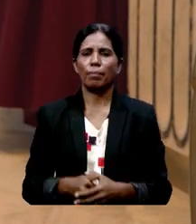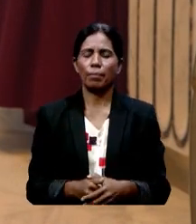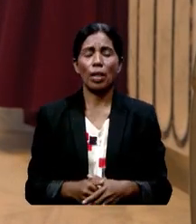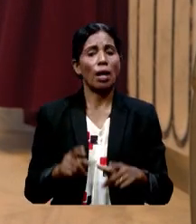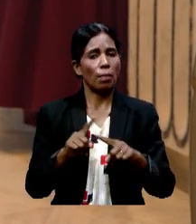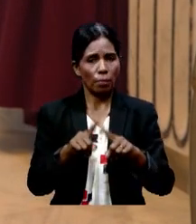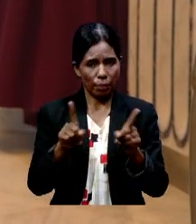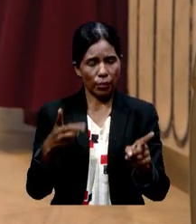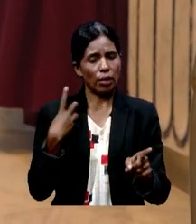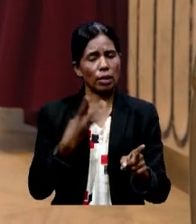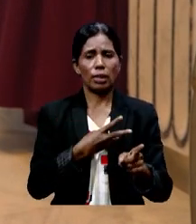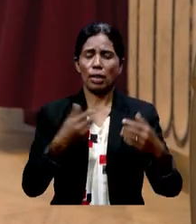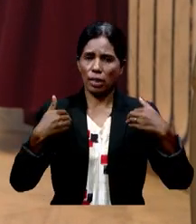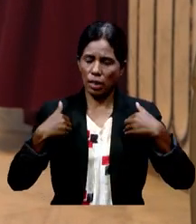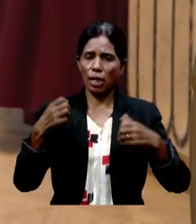Mas vê, ia café,